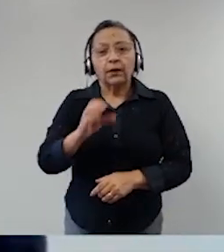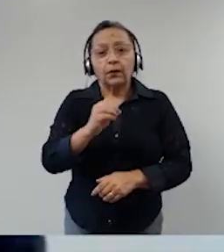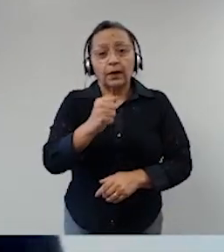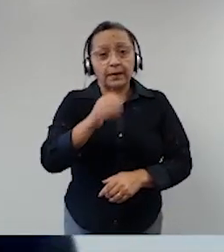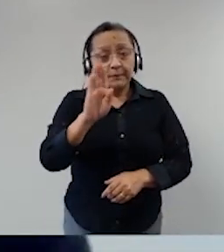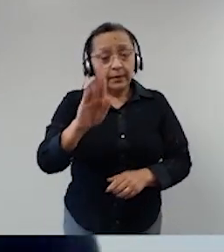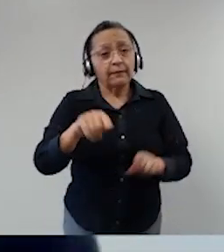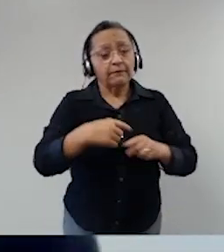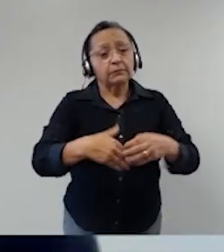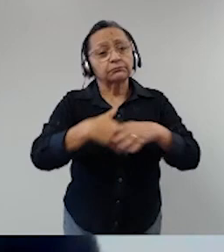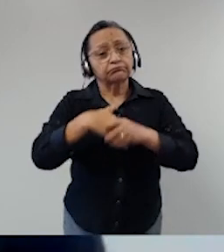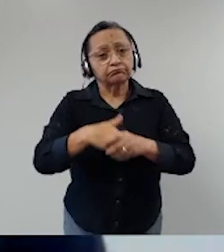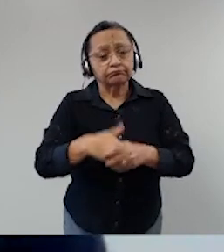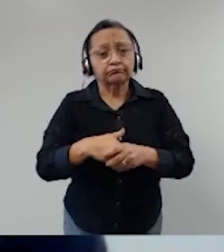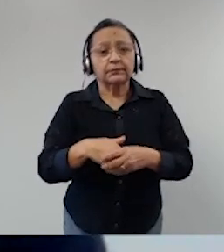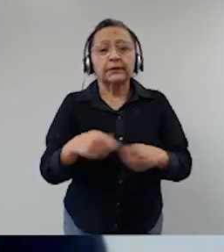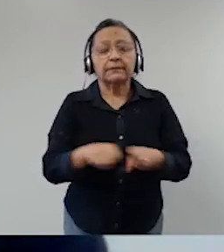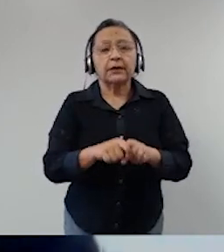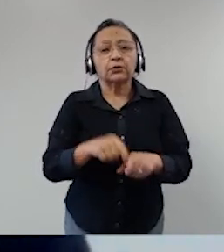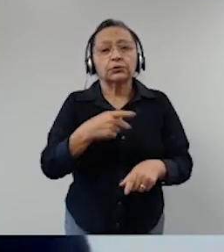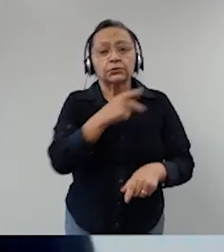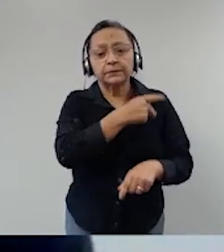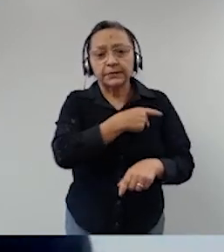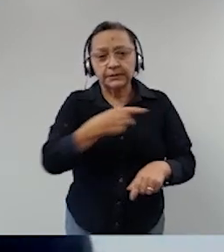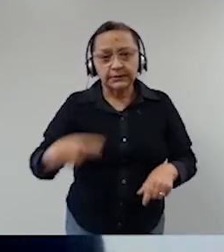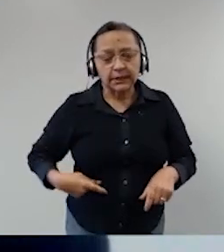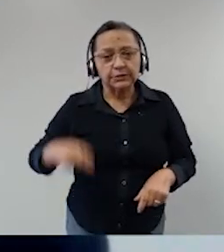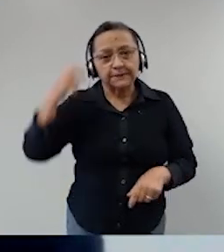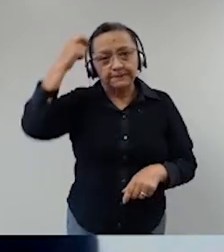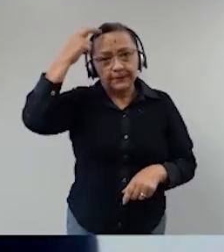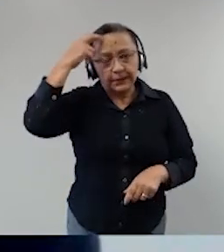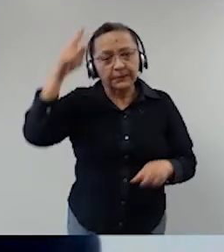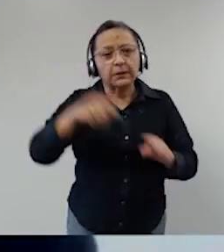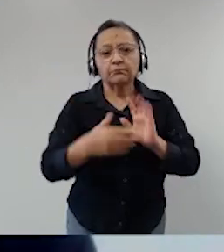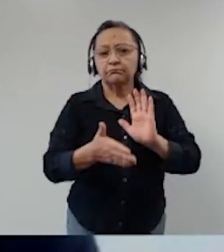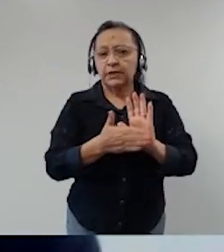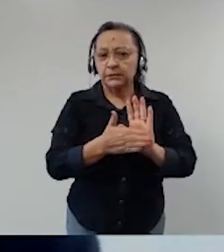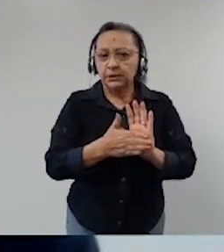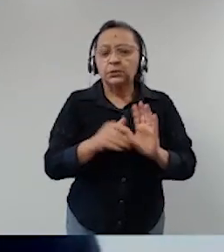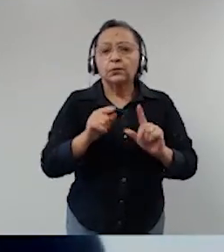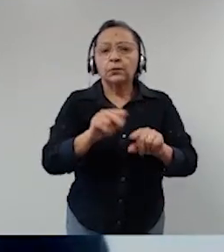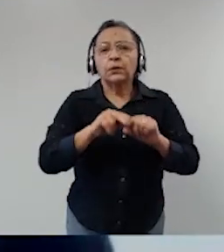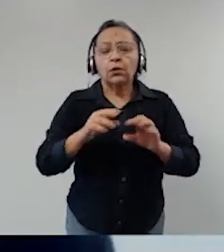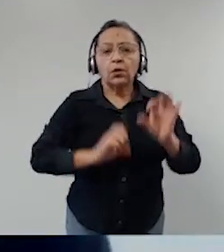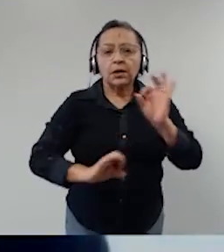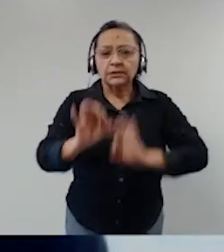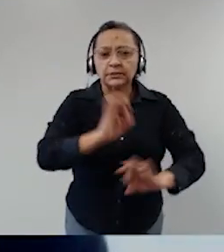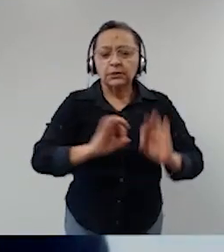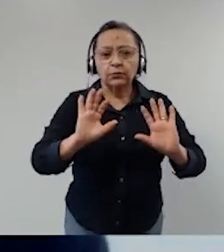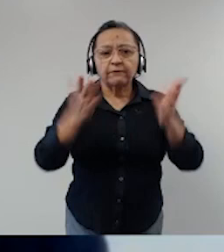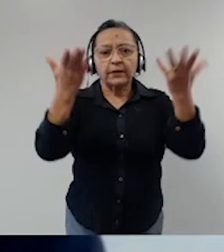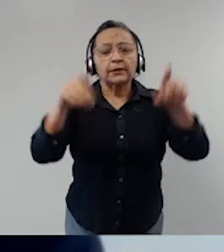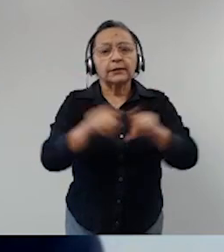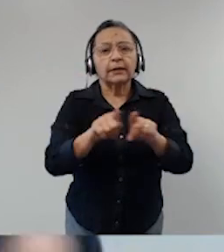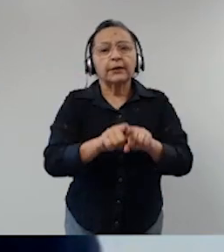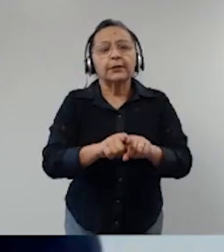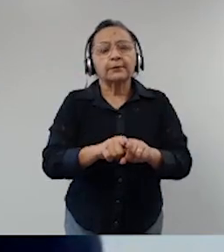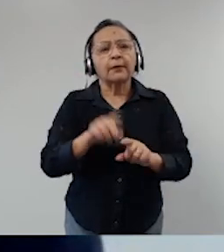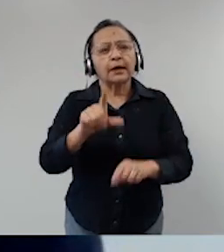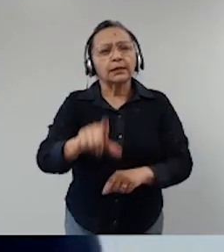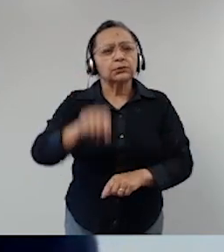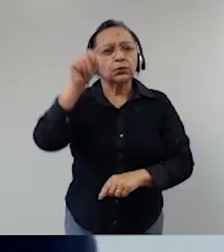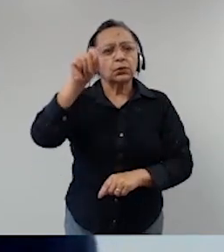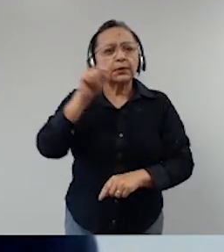aos quais parabenizo por esse evento também, não poderiam ser mais felizes na escolha de